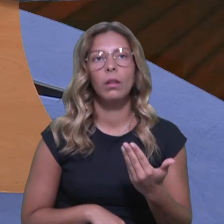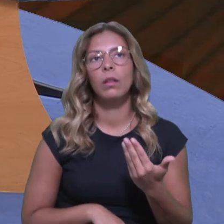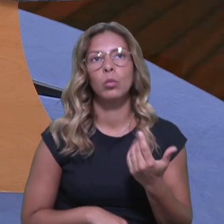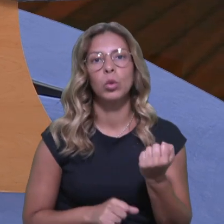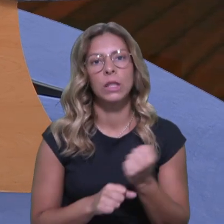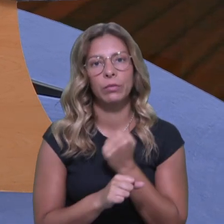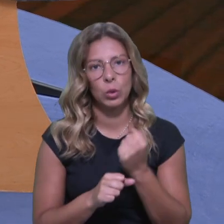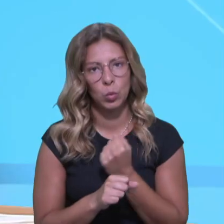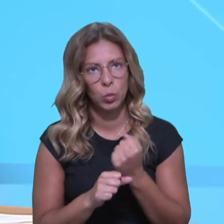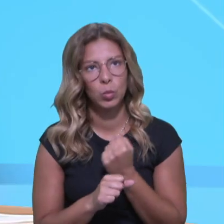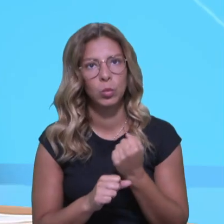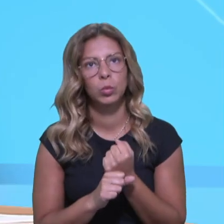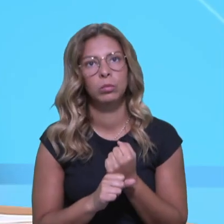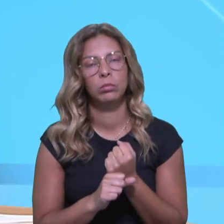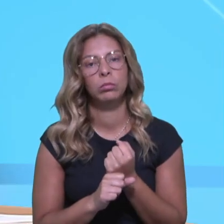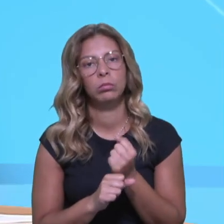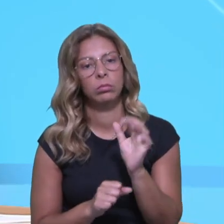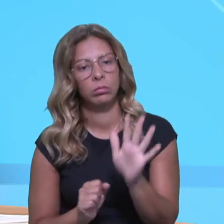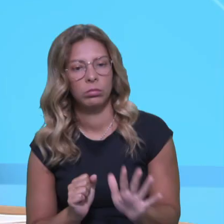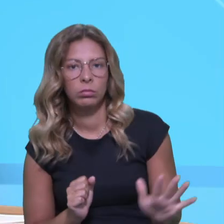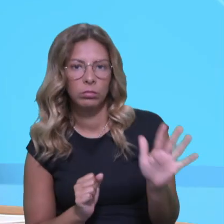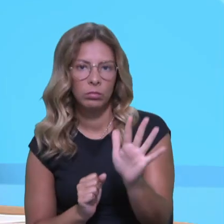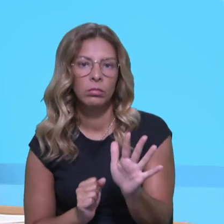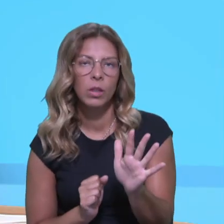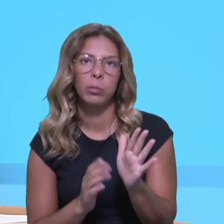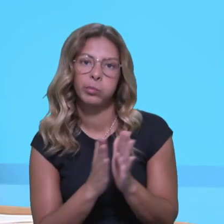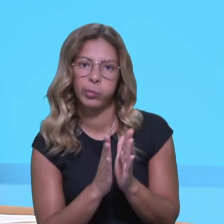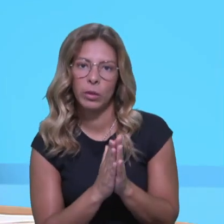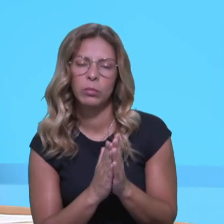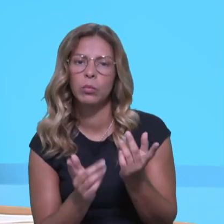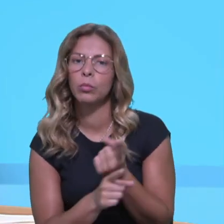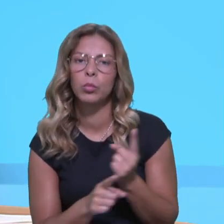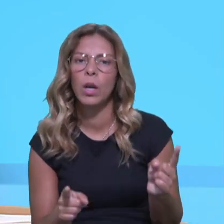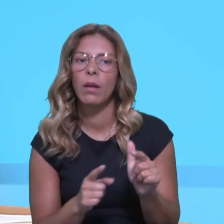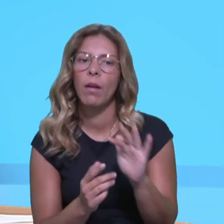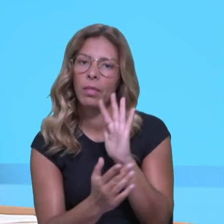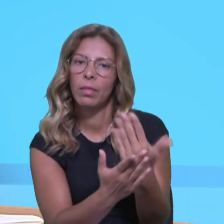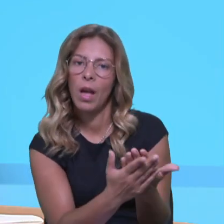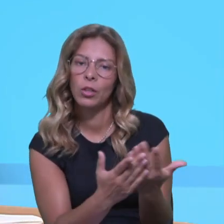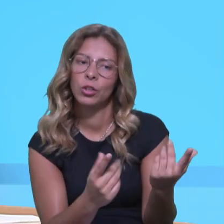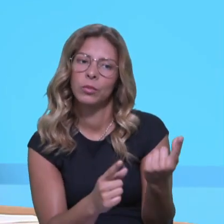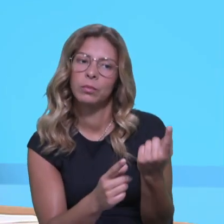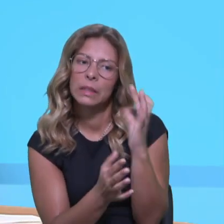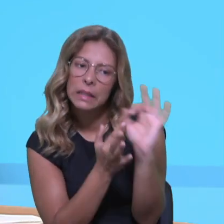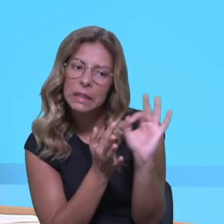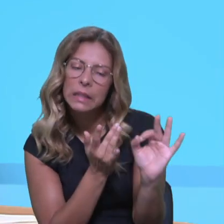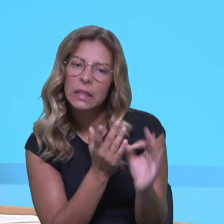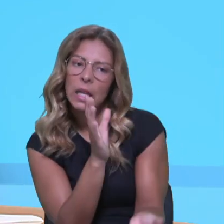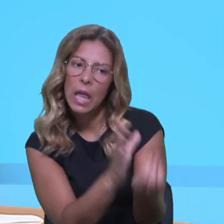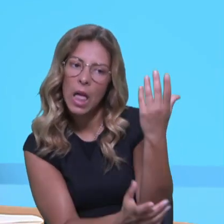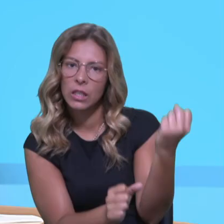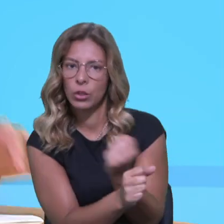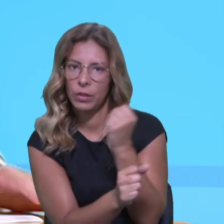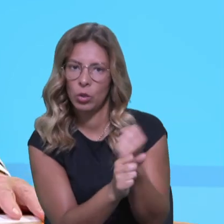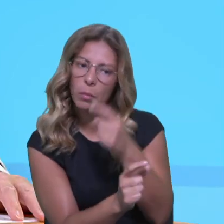Serviço Nacional da Pastoral dos Idosos. Mas porquê, desde logo, a criação de um serviço específico para pensar